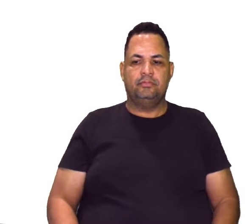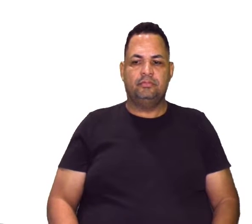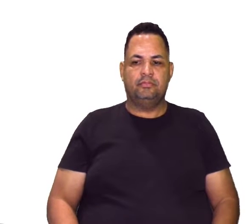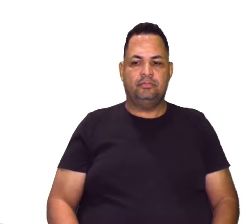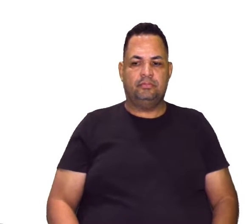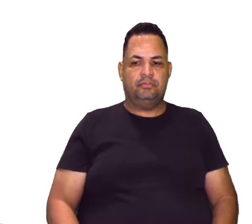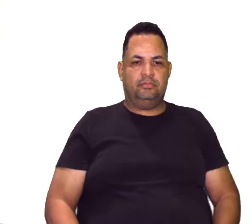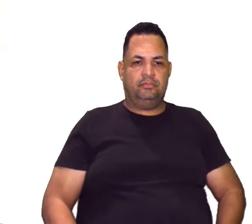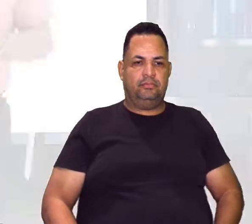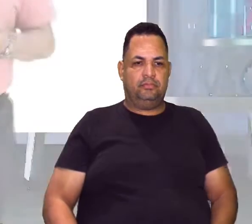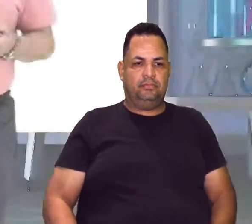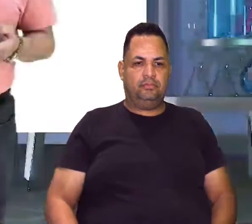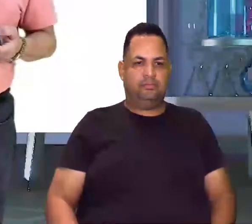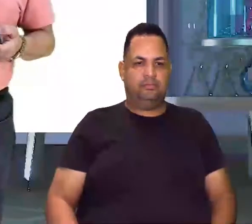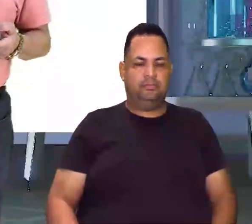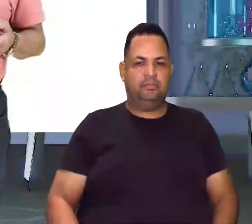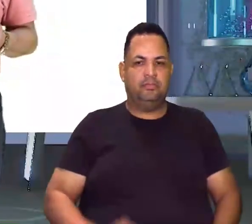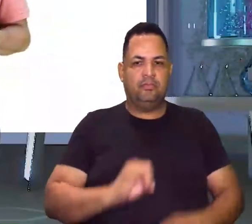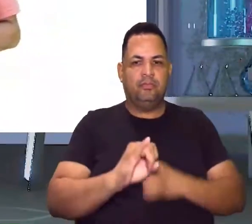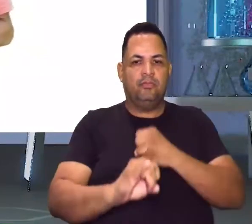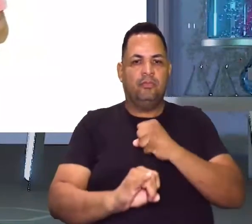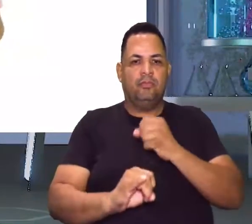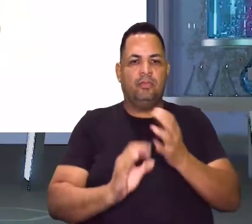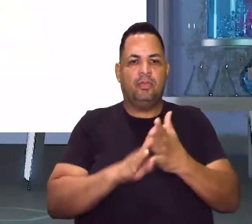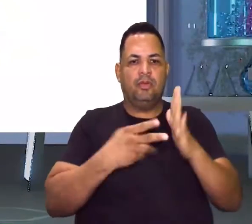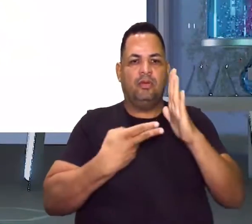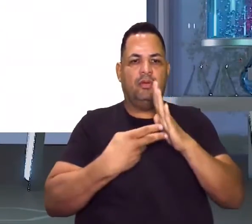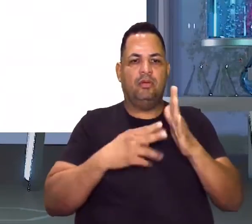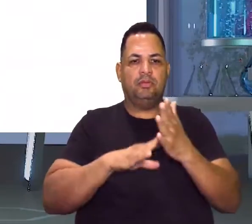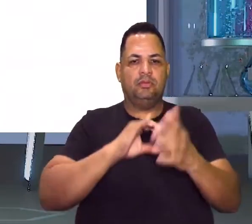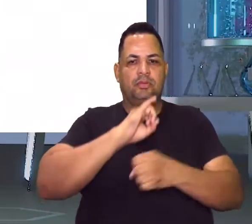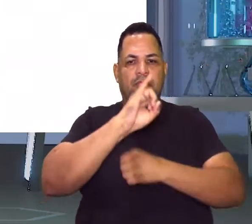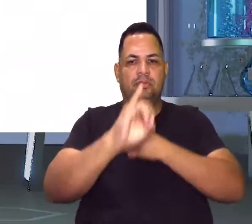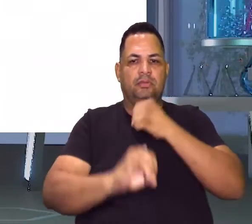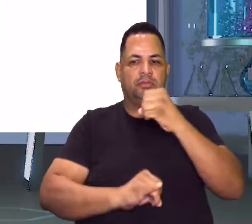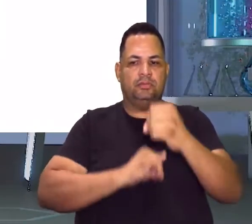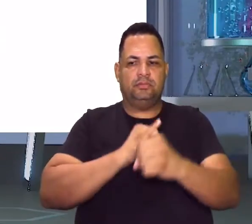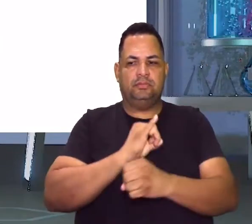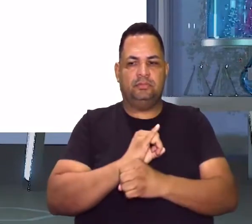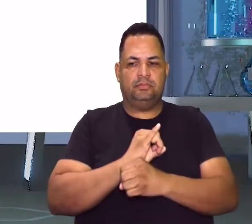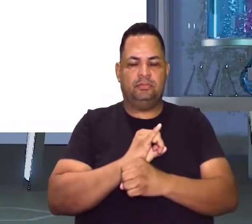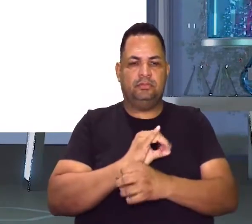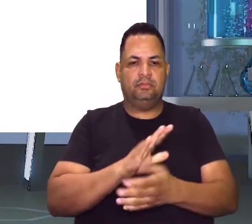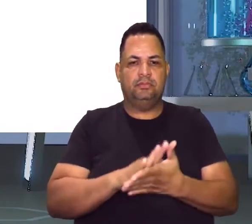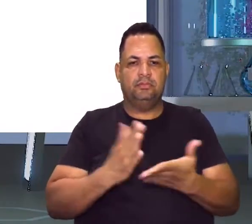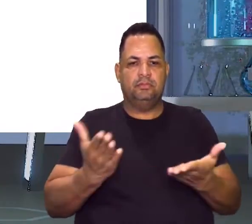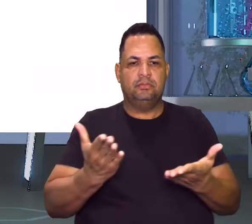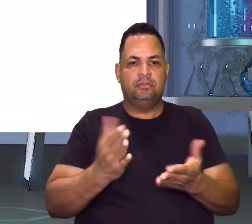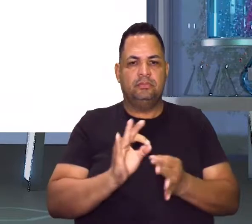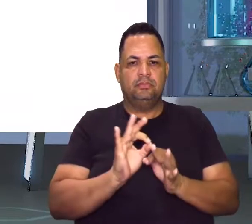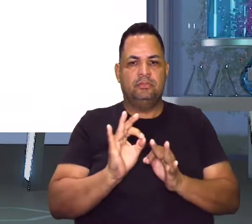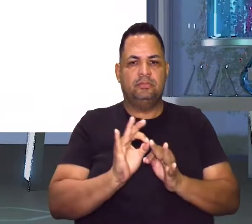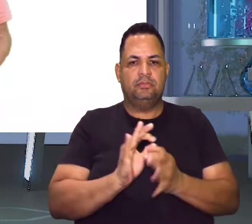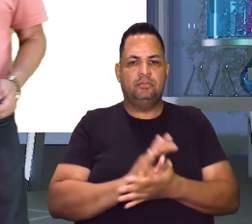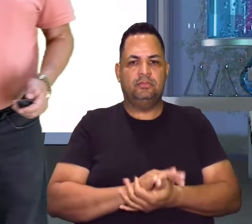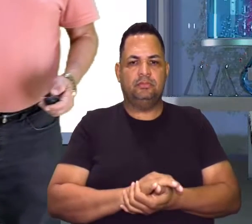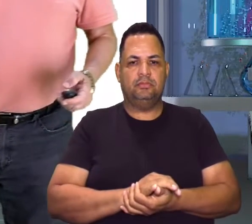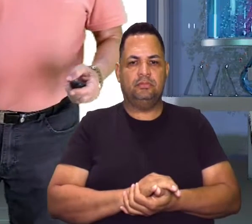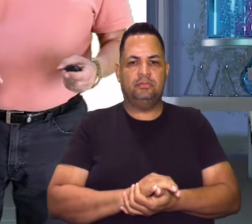acontece? O que significa ionização? Então,